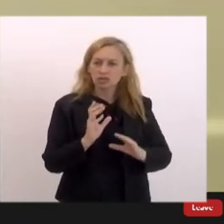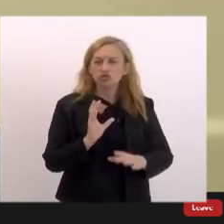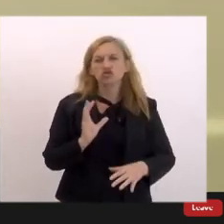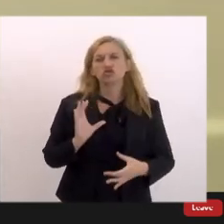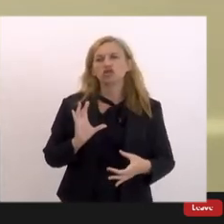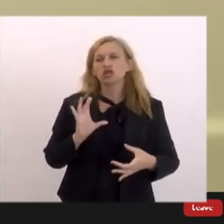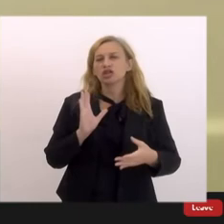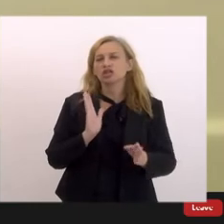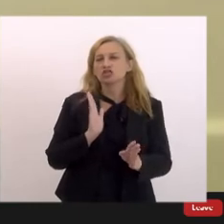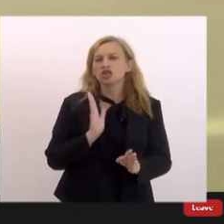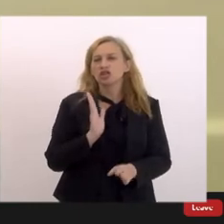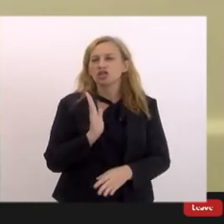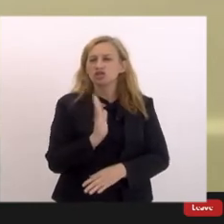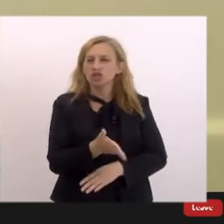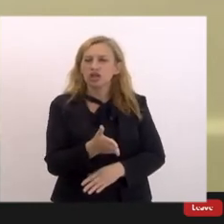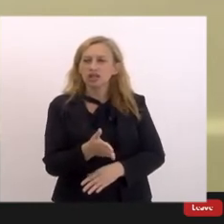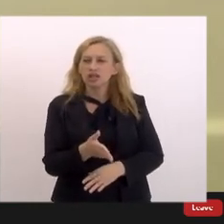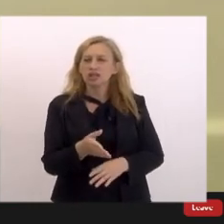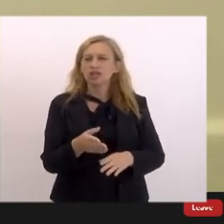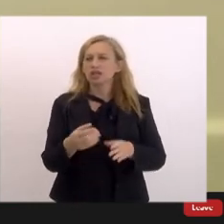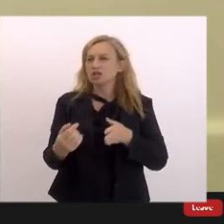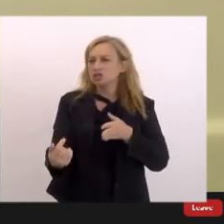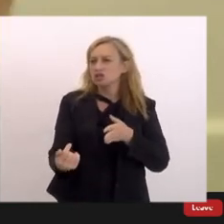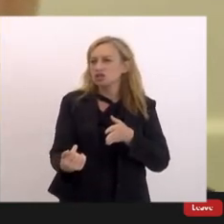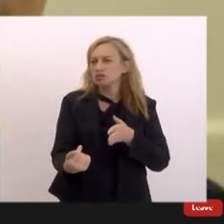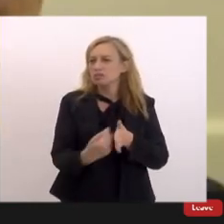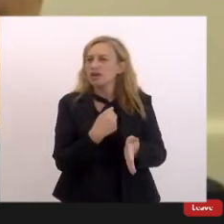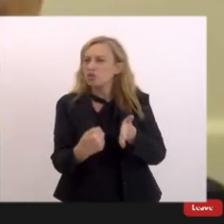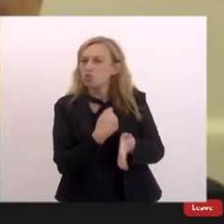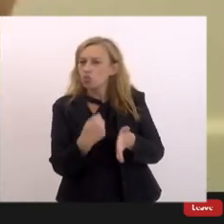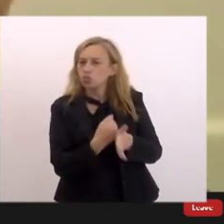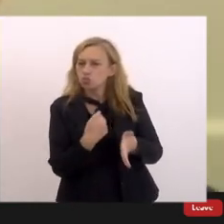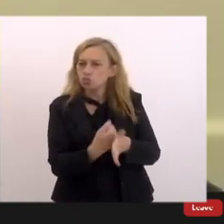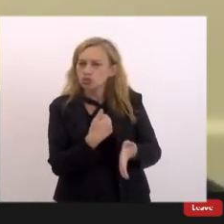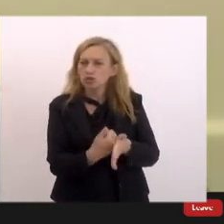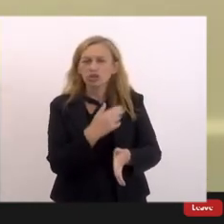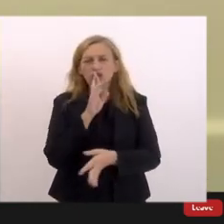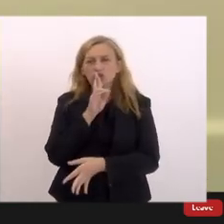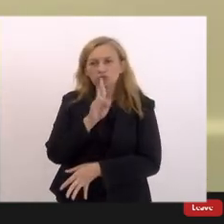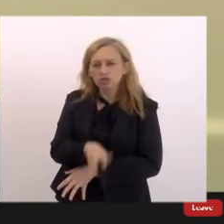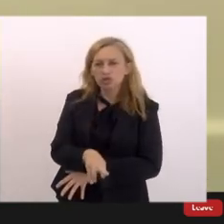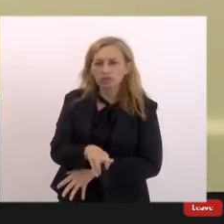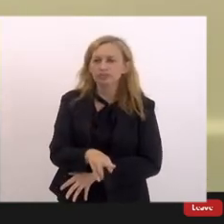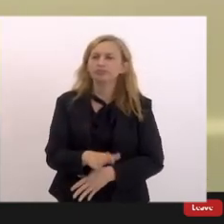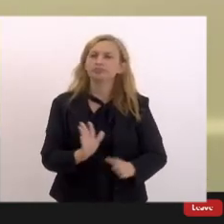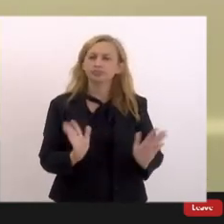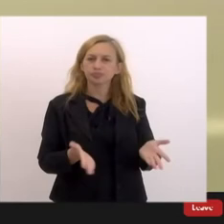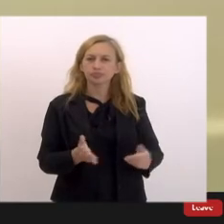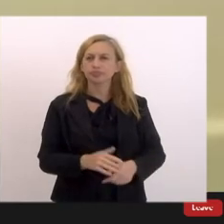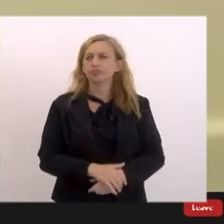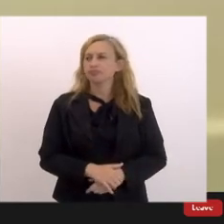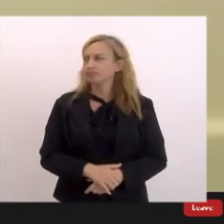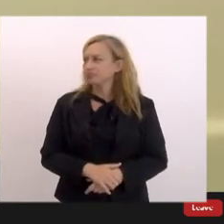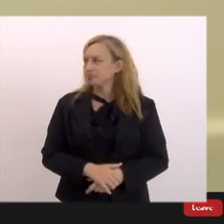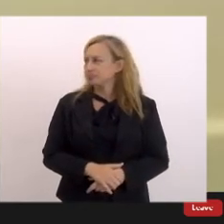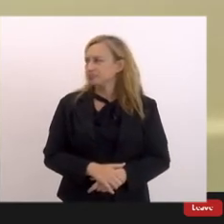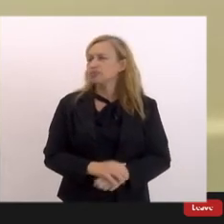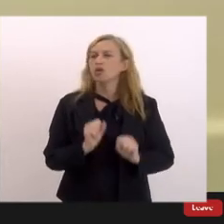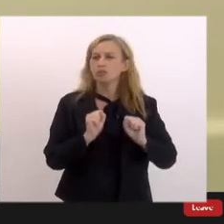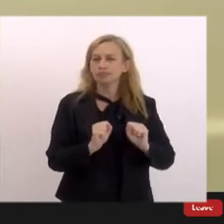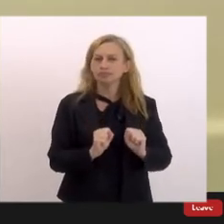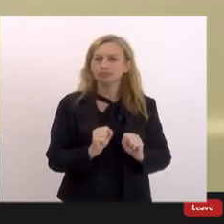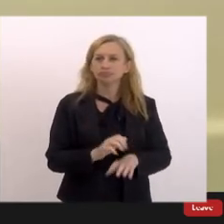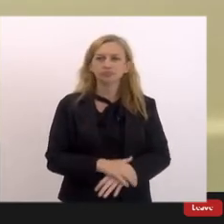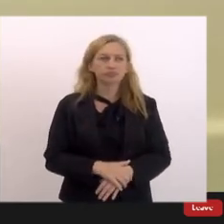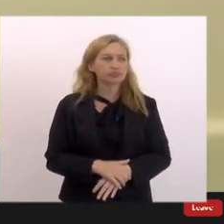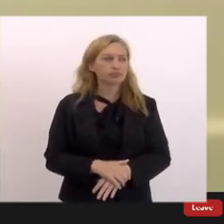mandam dúvidas, perguntas, etc. É o que, hoje é o que é possível fazer de imediato. Então, a gente pode,